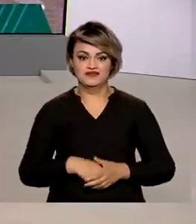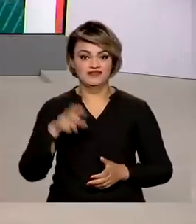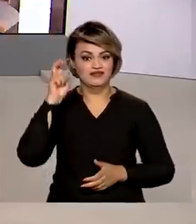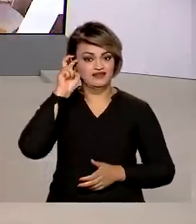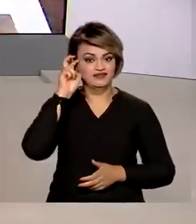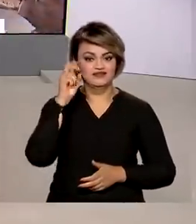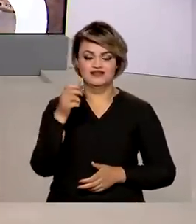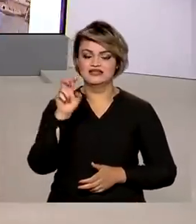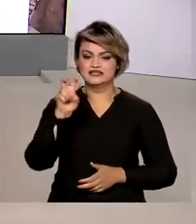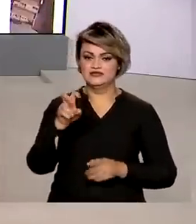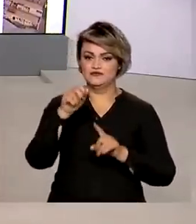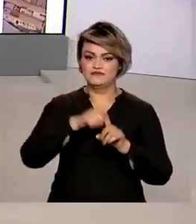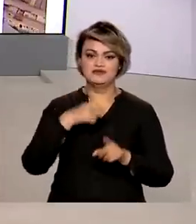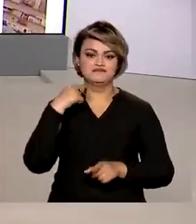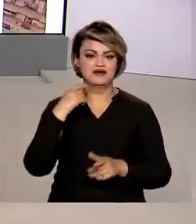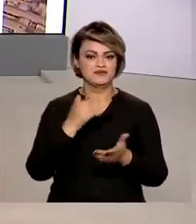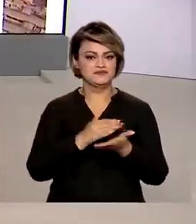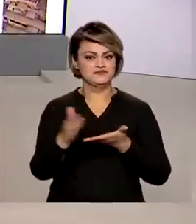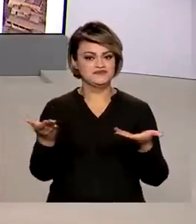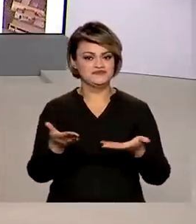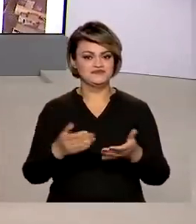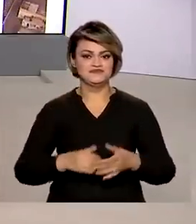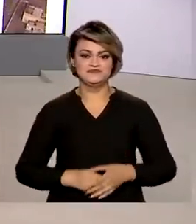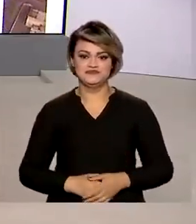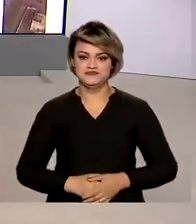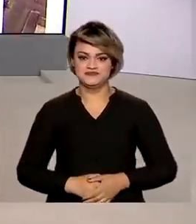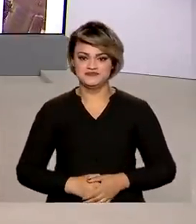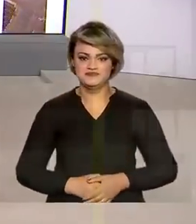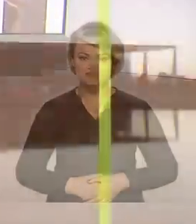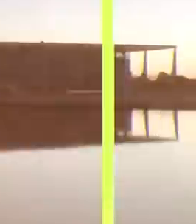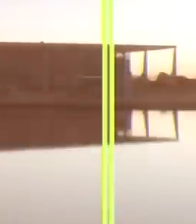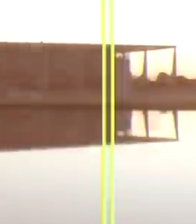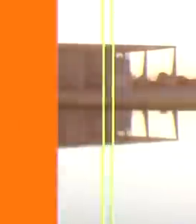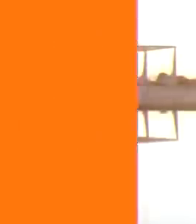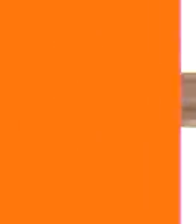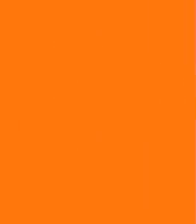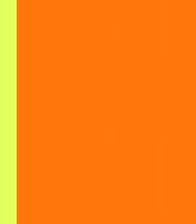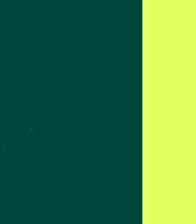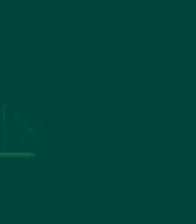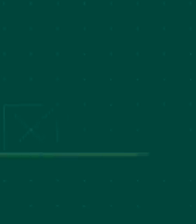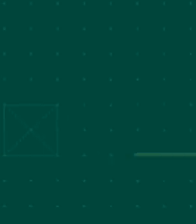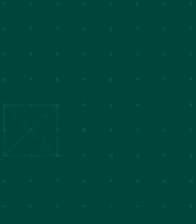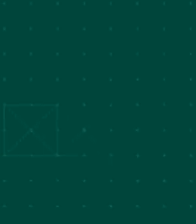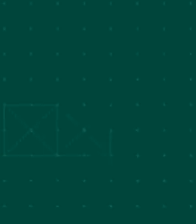quinta-feira 5 de Maio o Brasil em dia já está no ar e